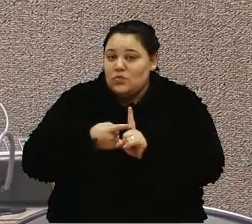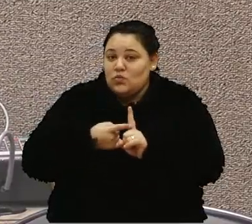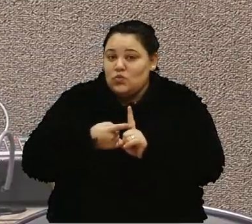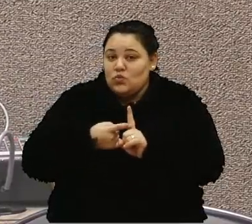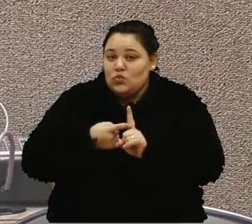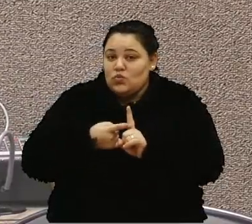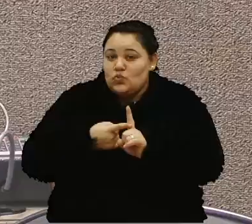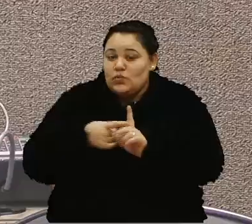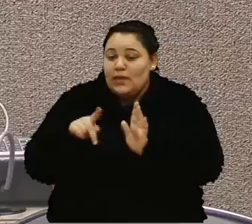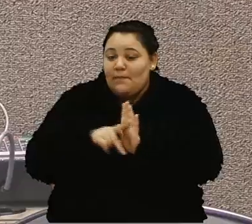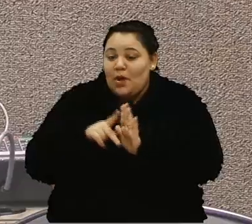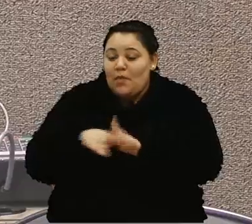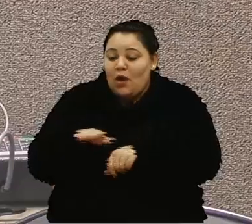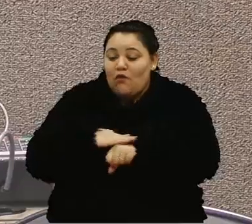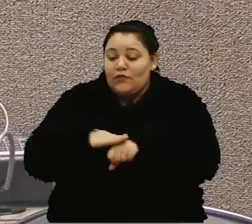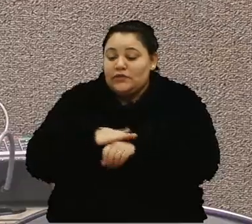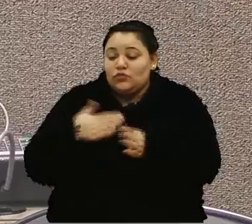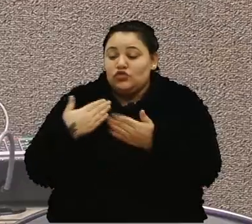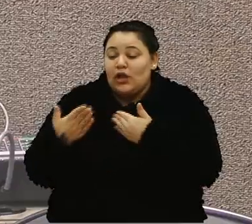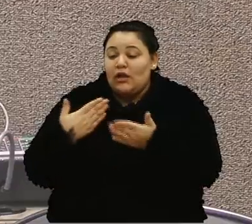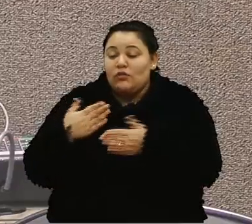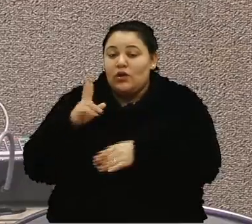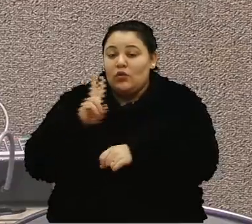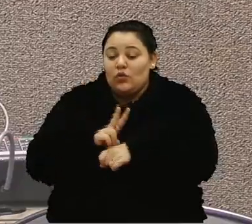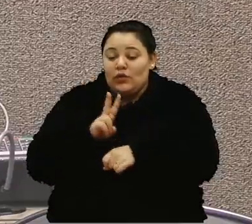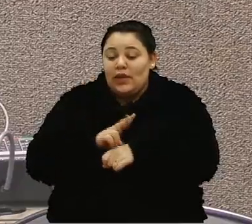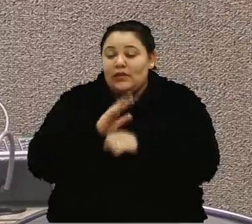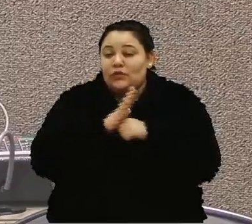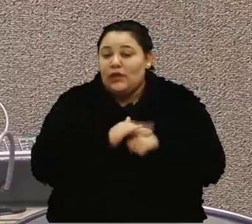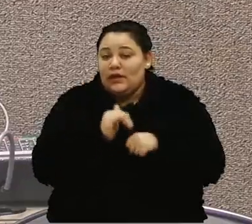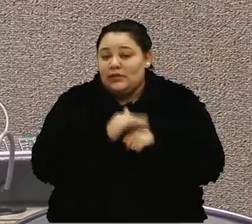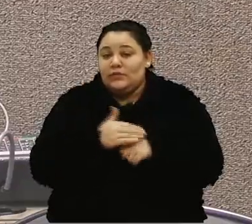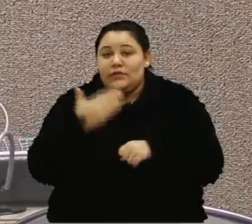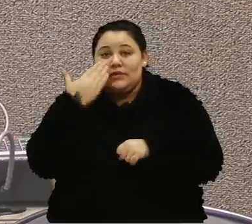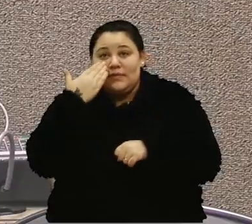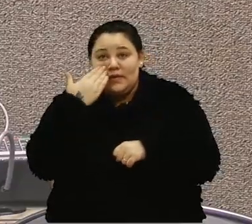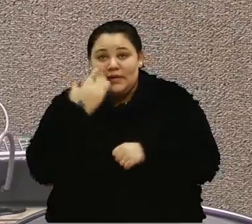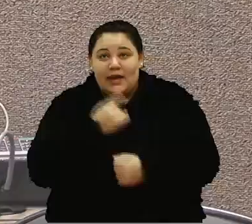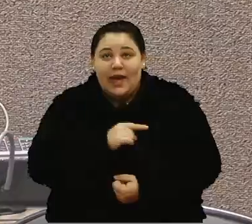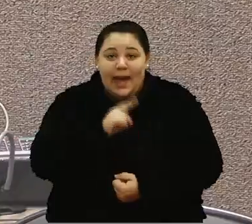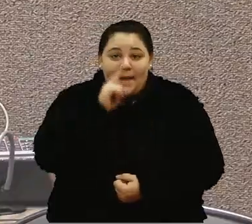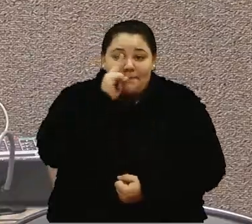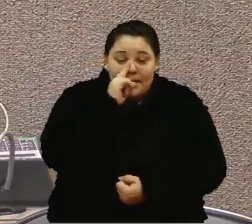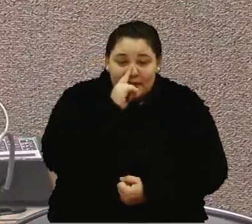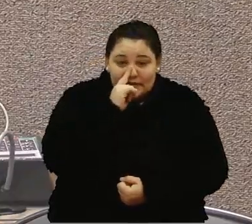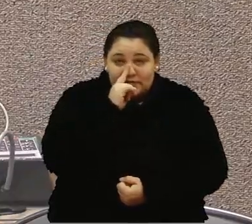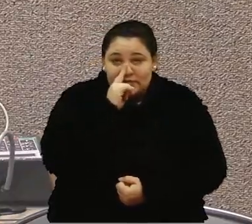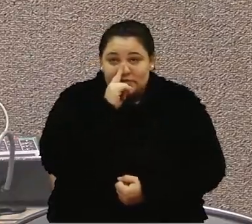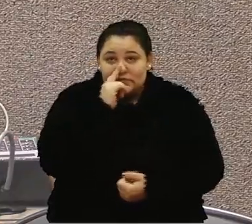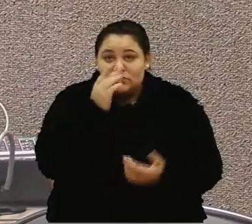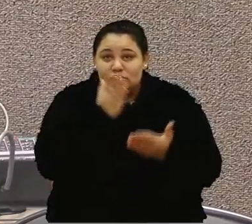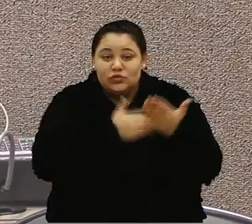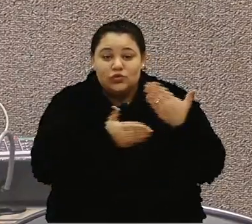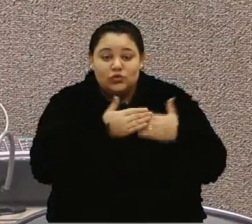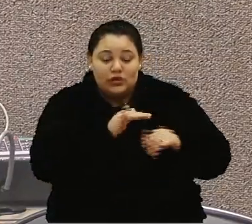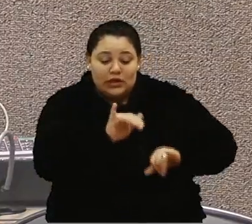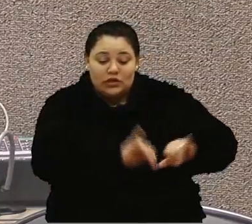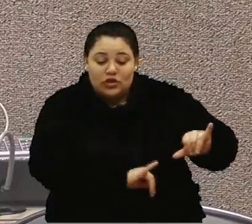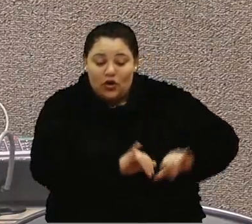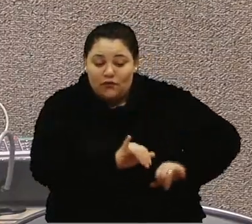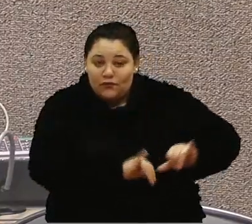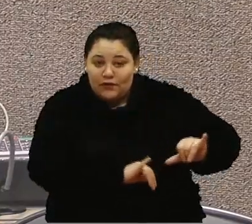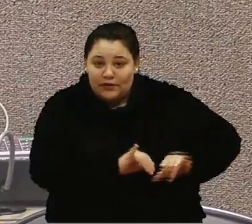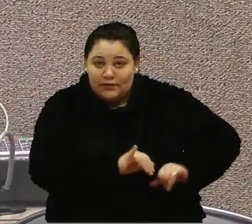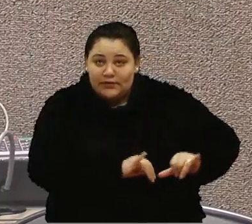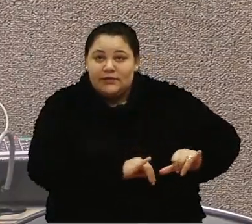própria conversação, que é o cuidado, é o zelo, para saber que a mãezinha, tudo que ela sofre, ela repassa para